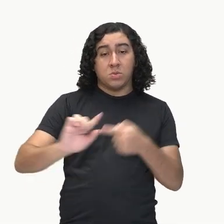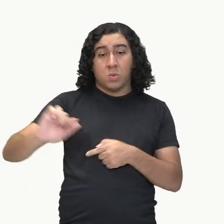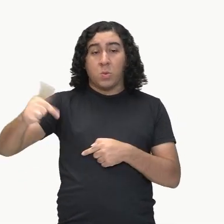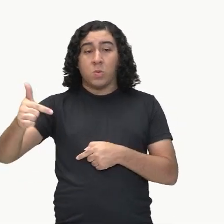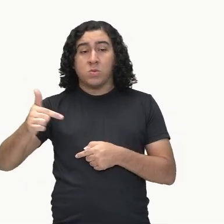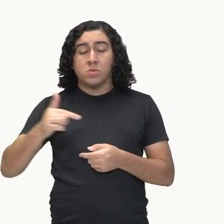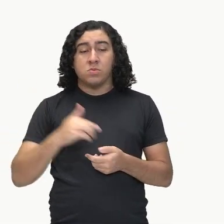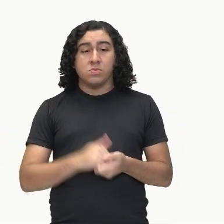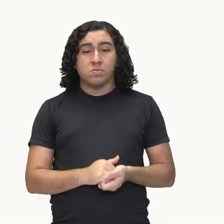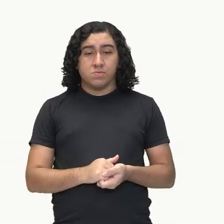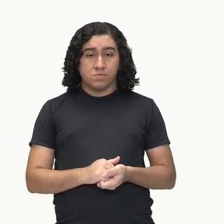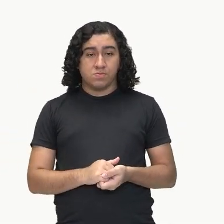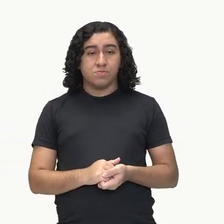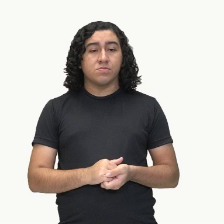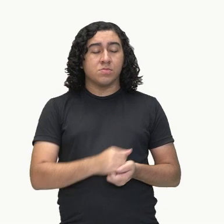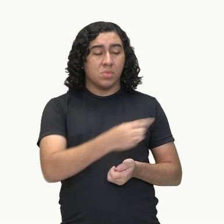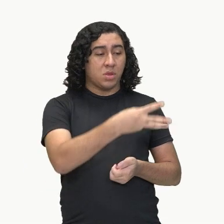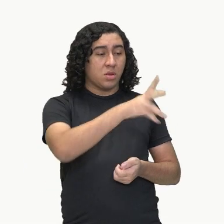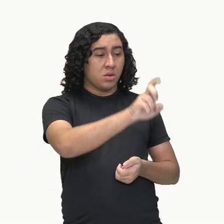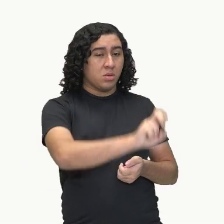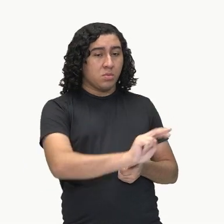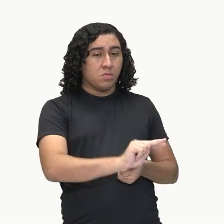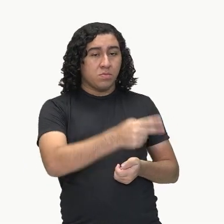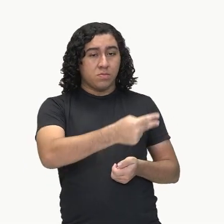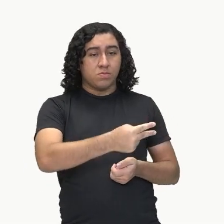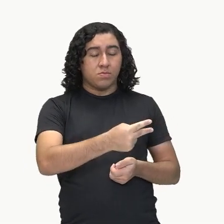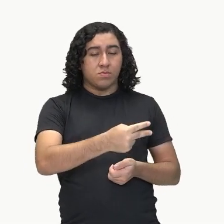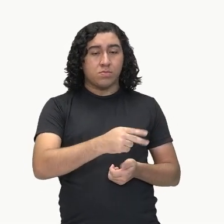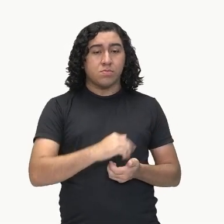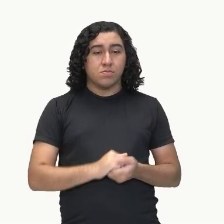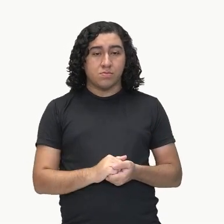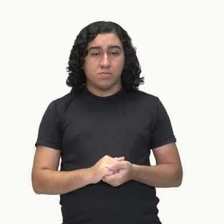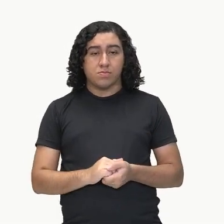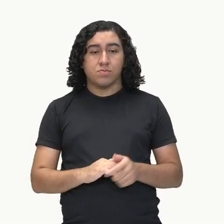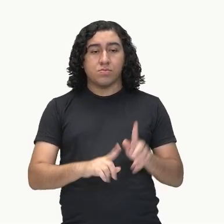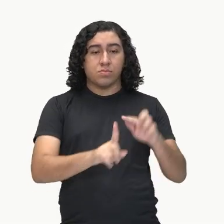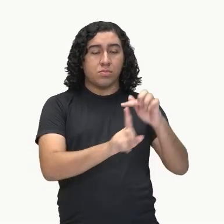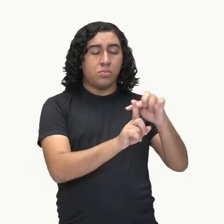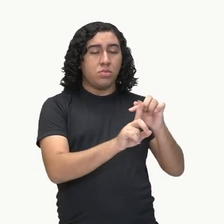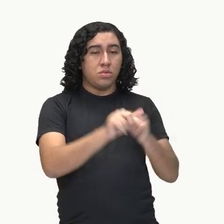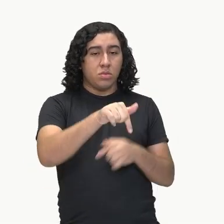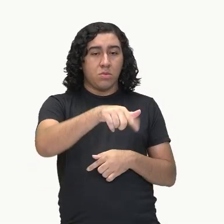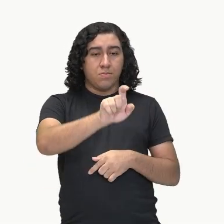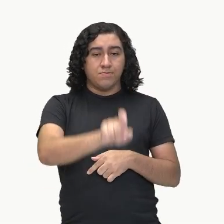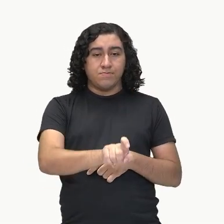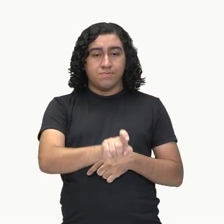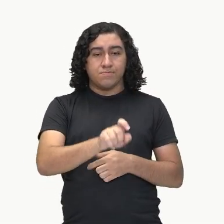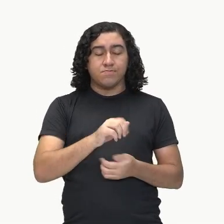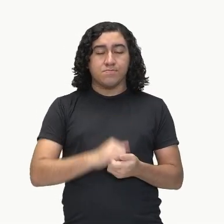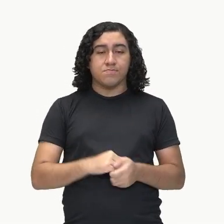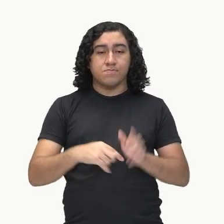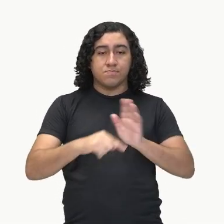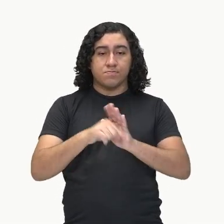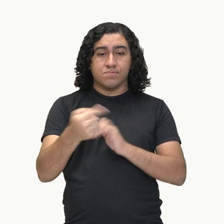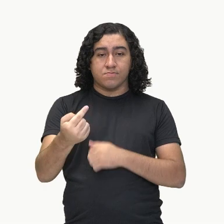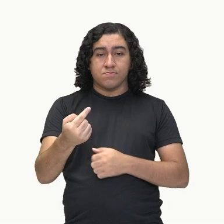é 3x ao quadrado mais 7x menos